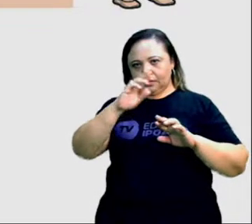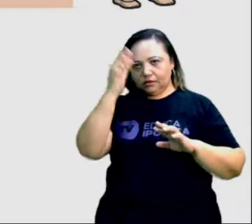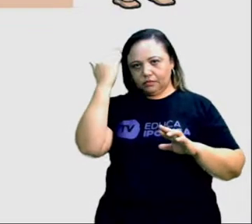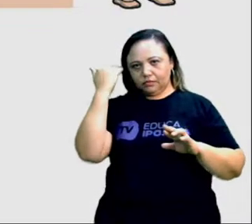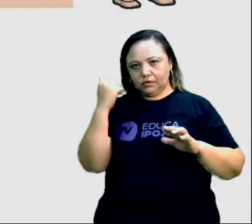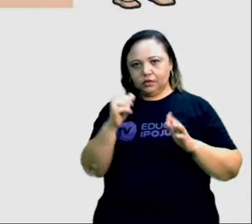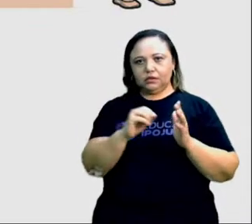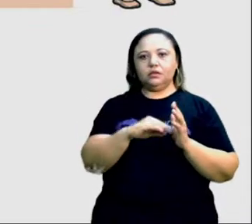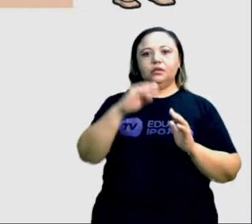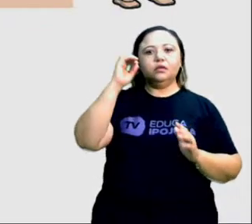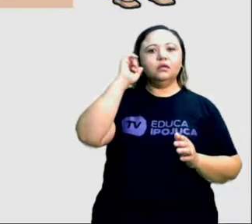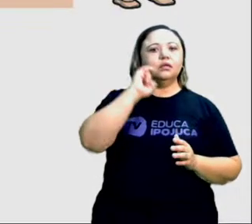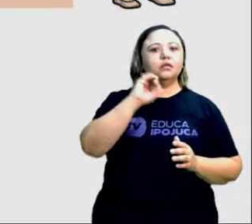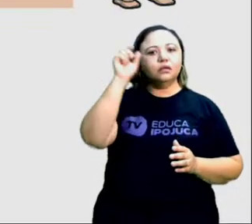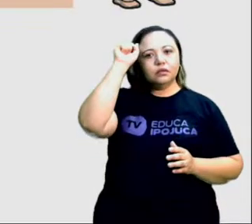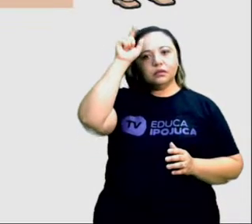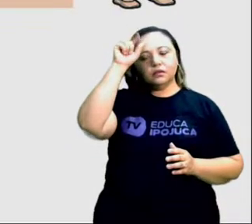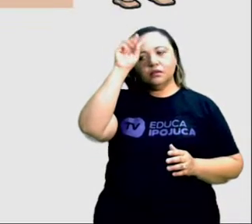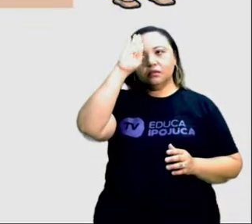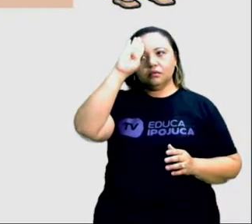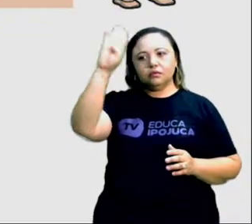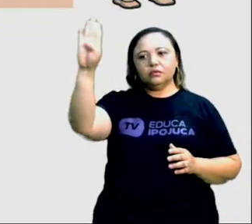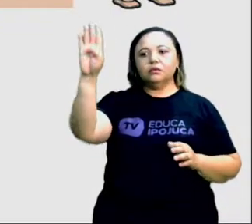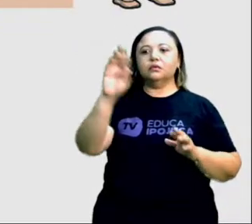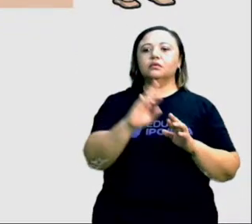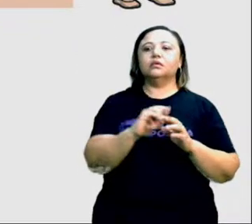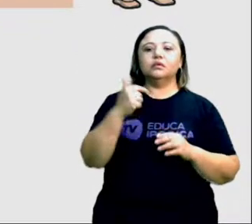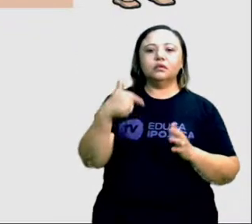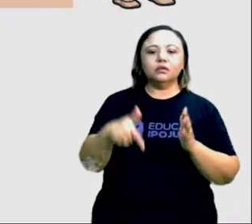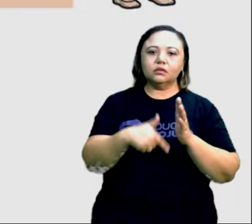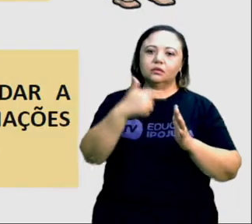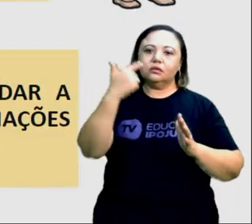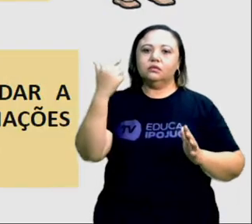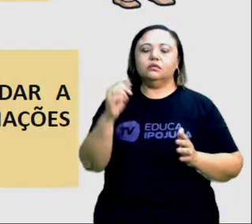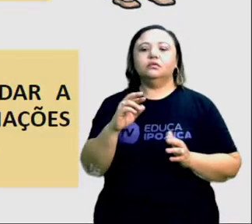ideia principal das ideias secundárias.